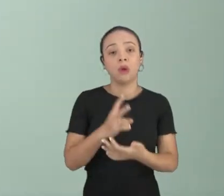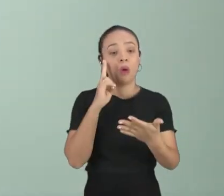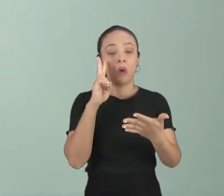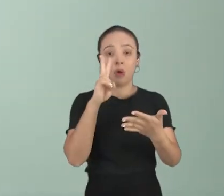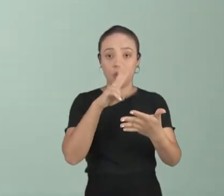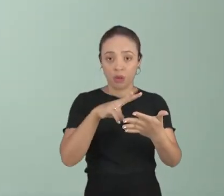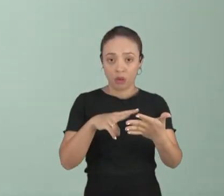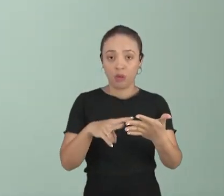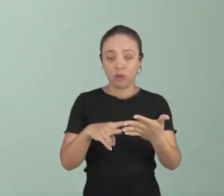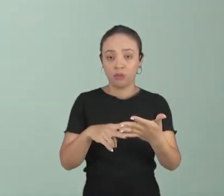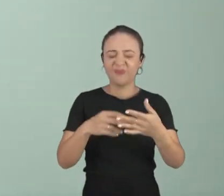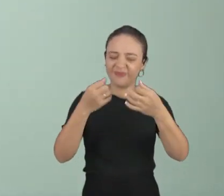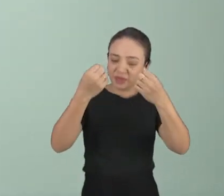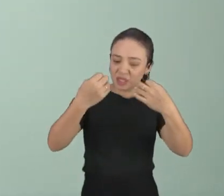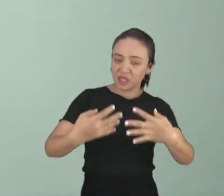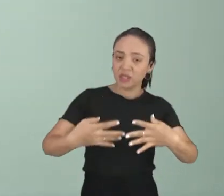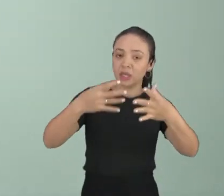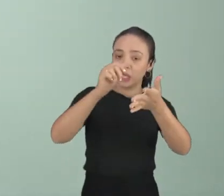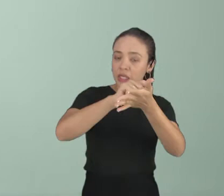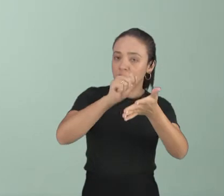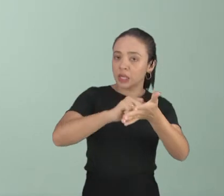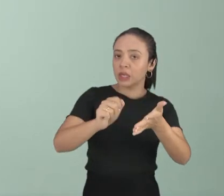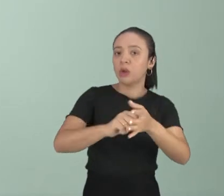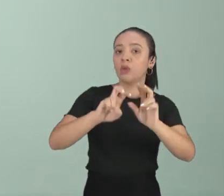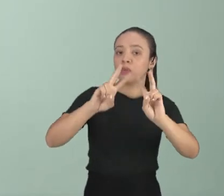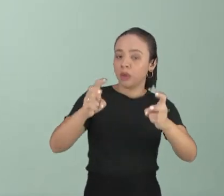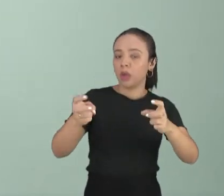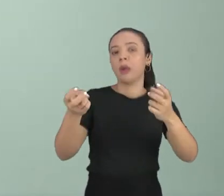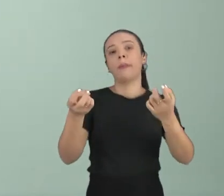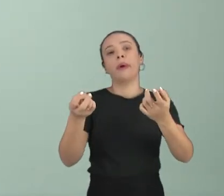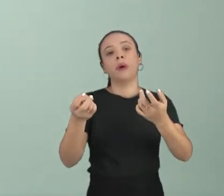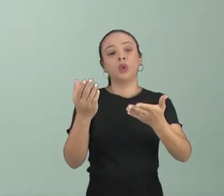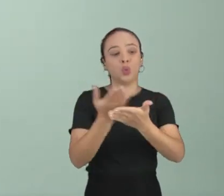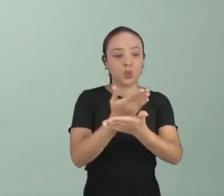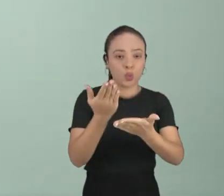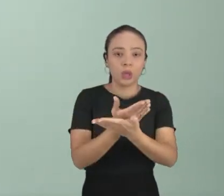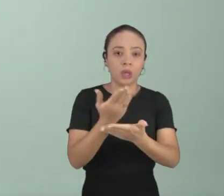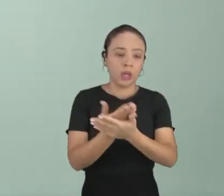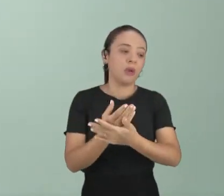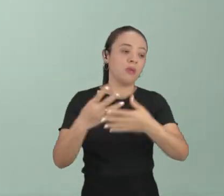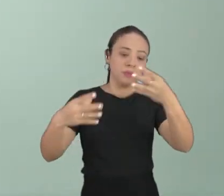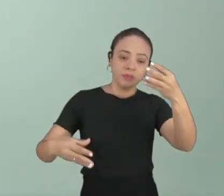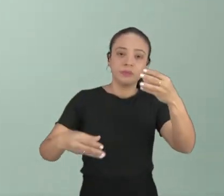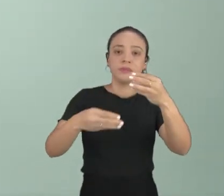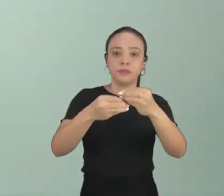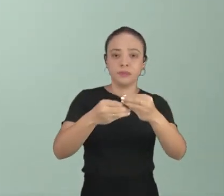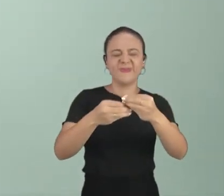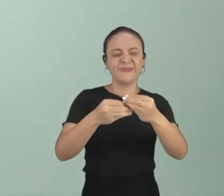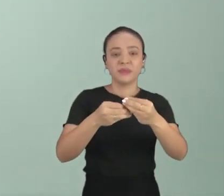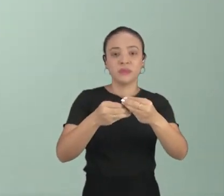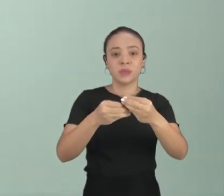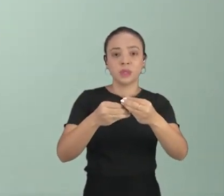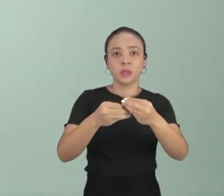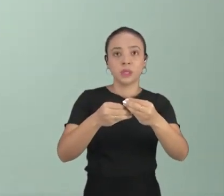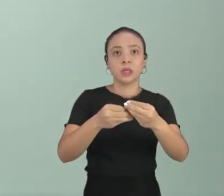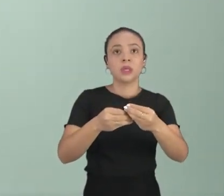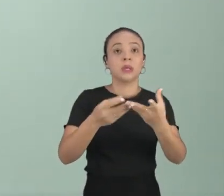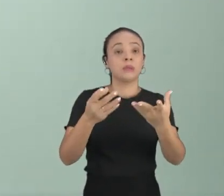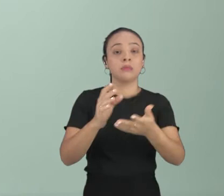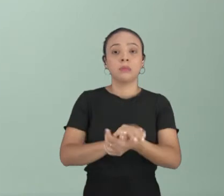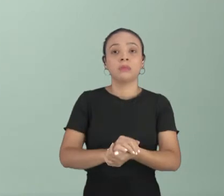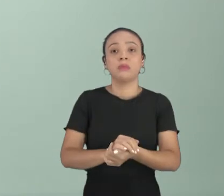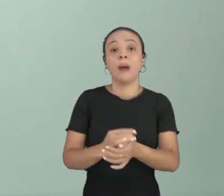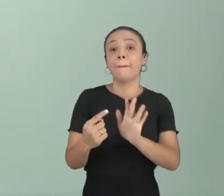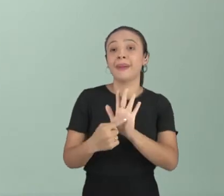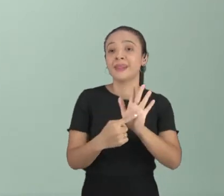a respeito sobre a obra, o livro, o que ele está resenhando, apenas descritivamente. Ele